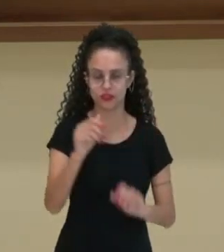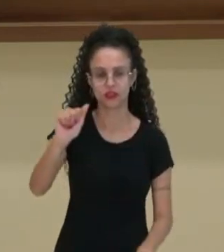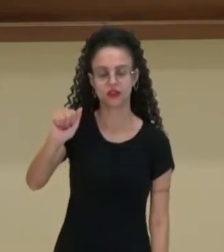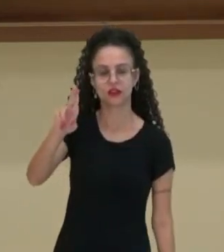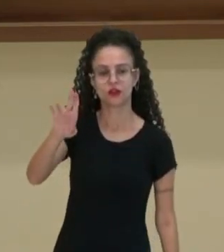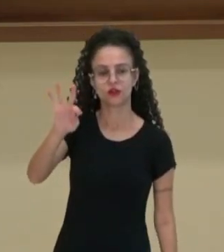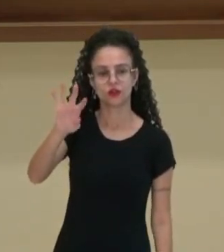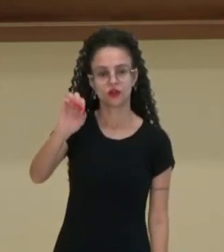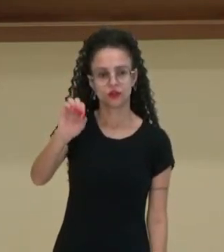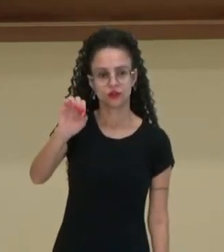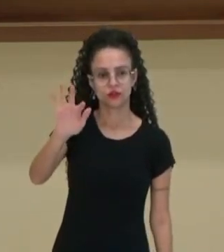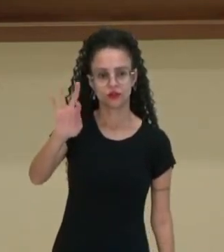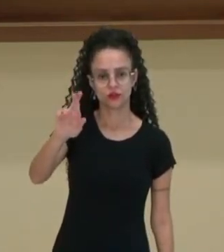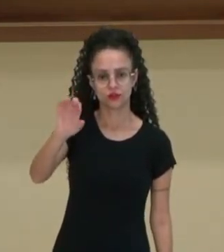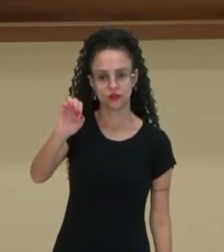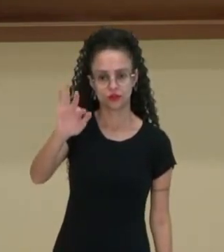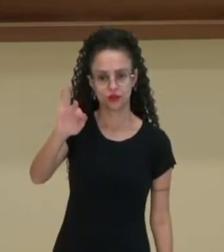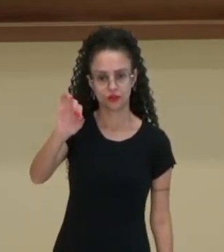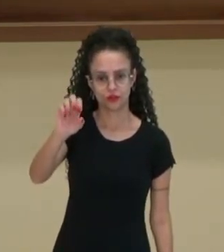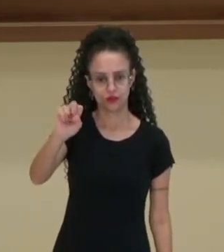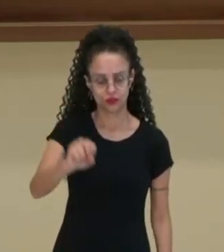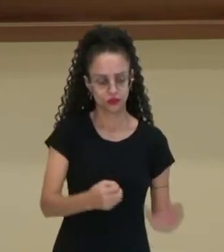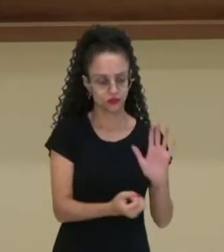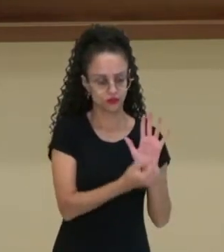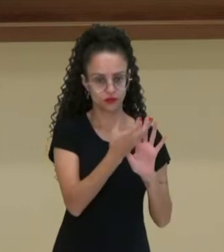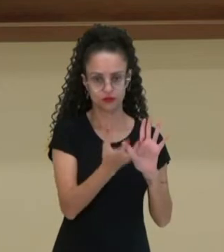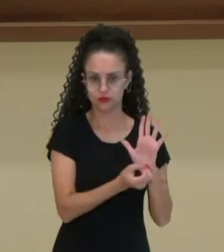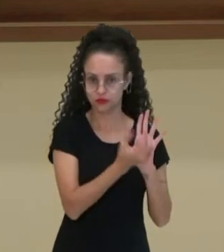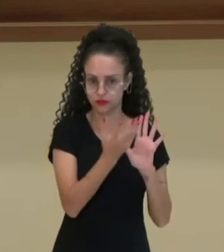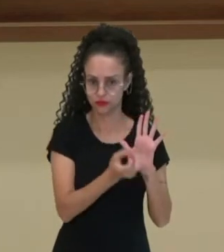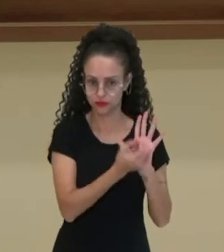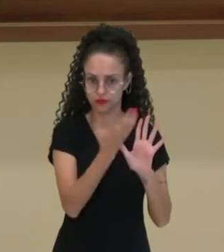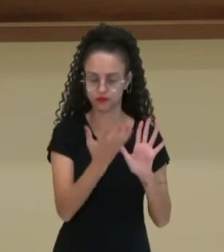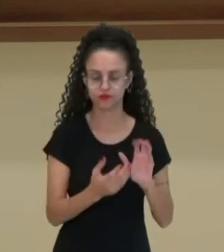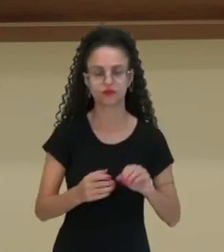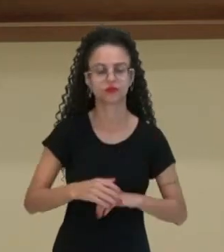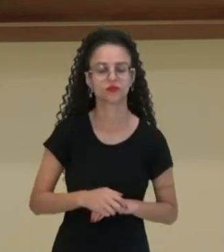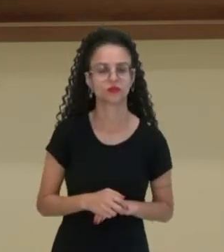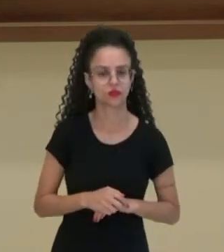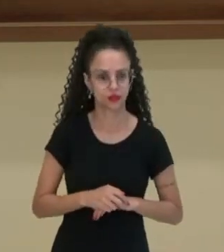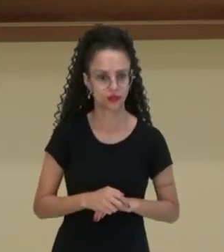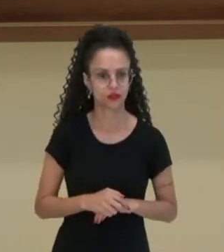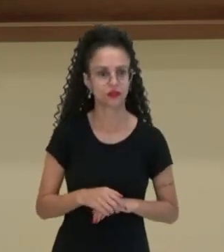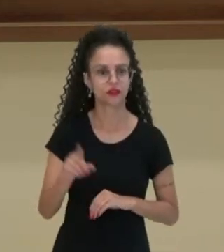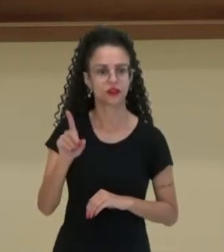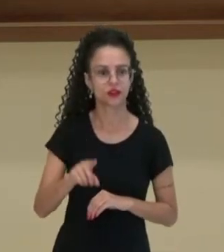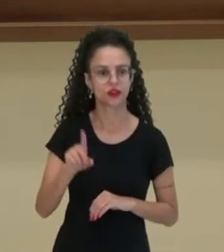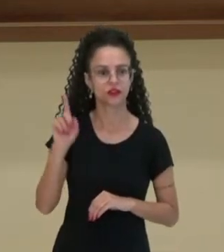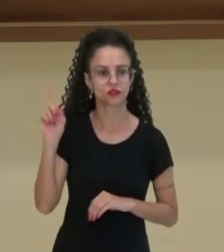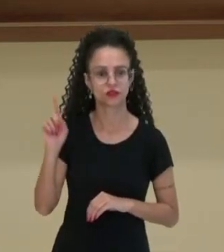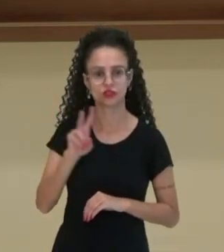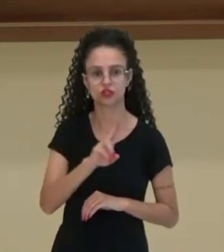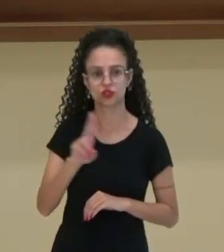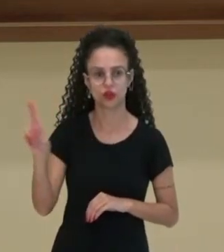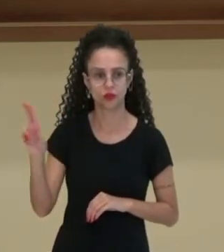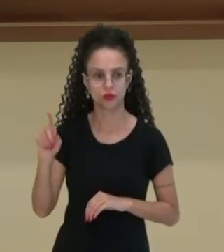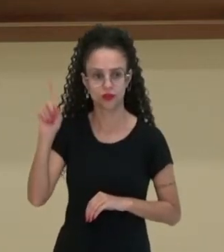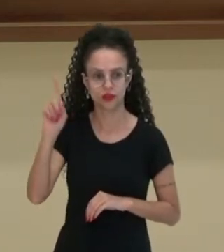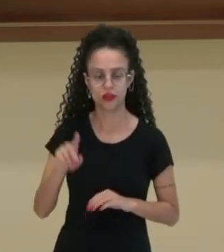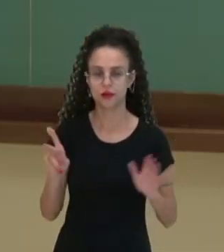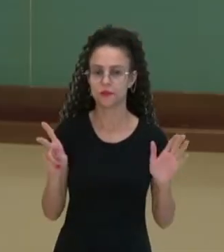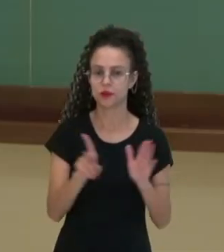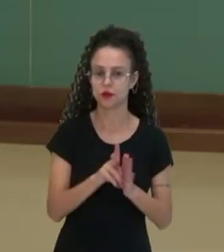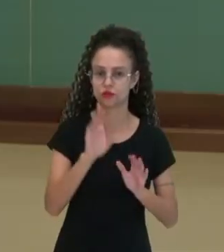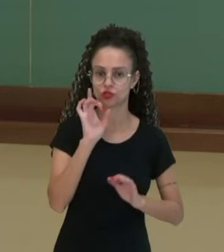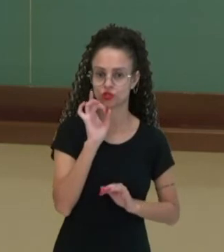autótrofos, como a gente vê aqui, ó, descrito, autótrofos. Essa nomenclatura, tá? Essa nomeação, esse rótulo é somente